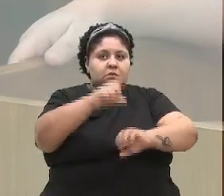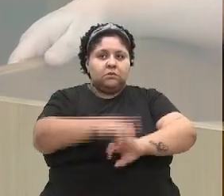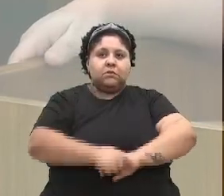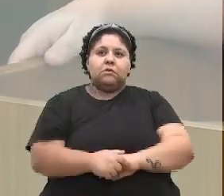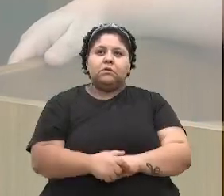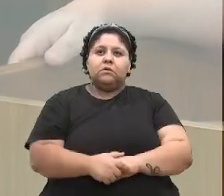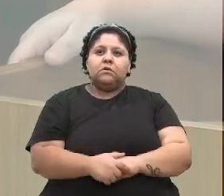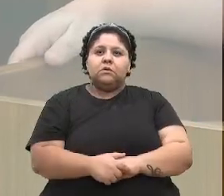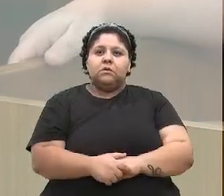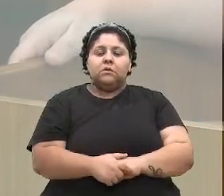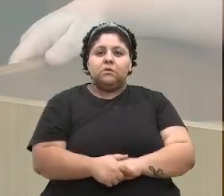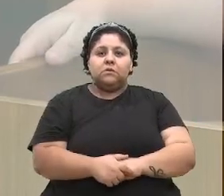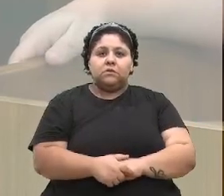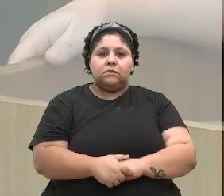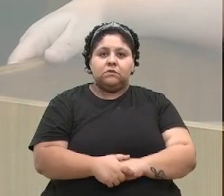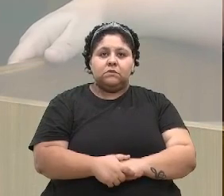novo.